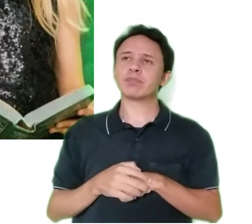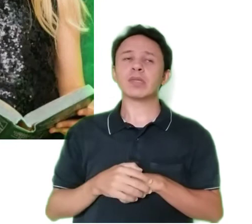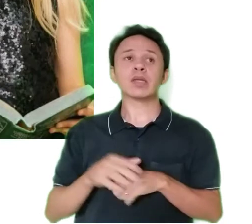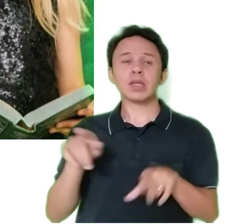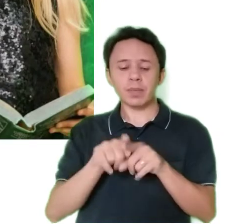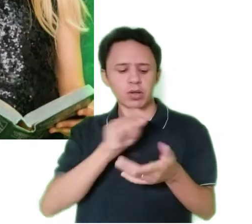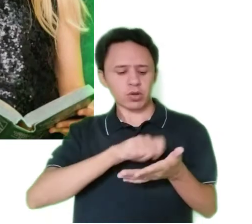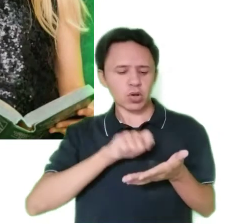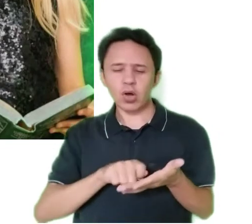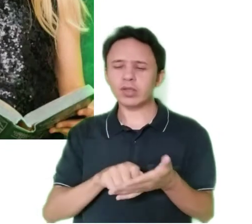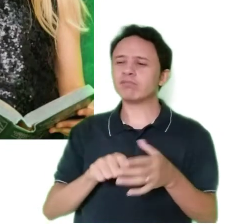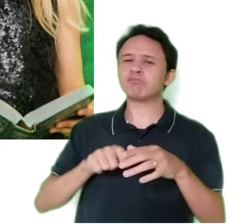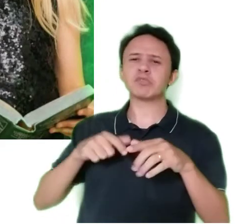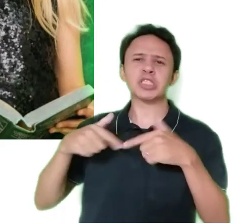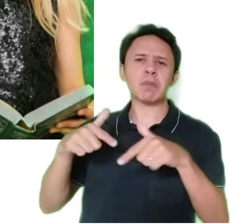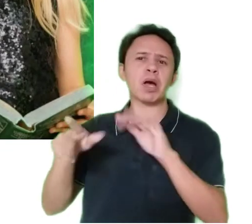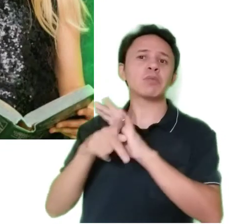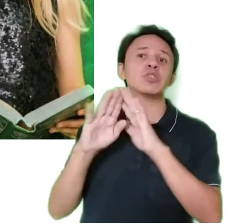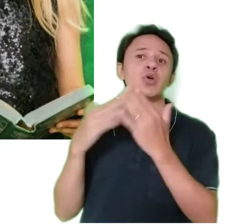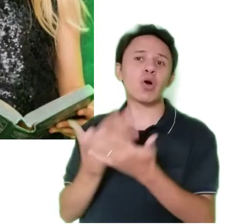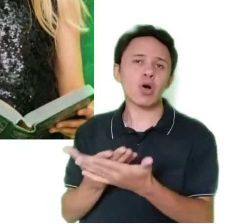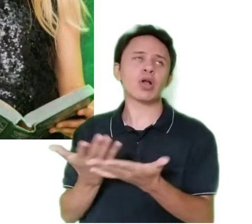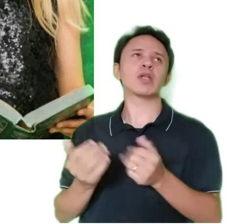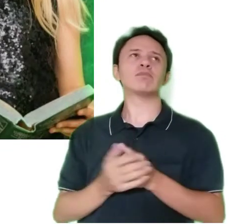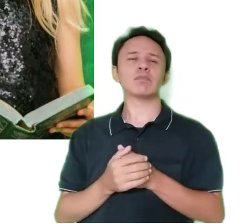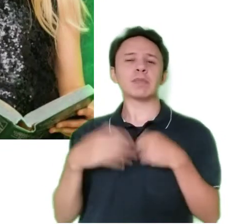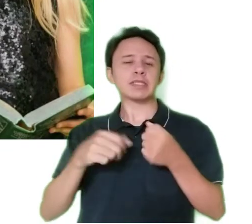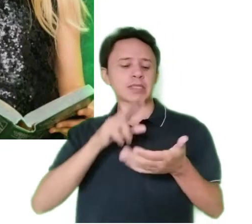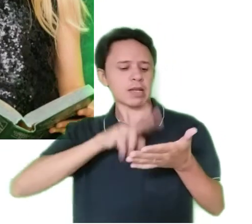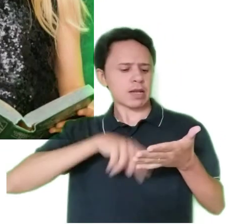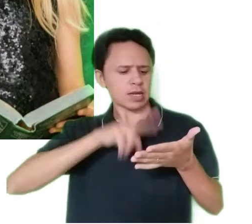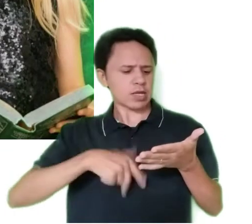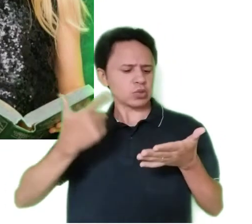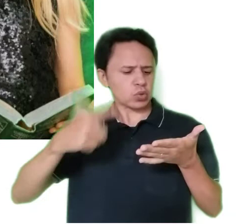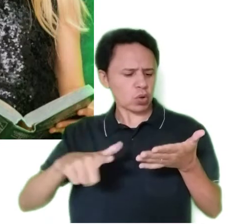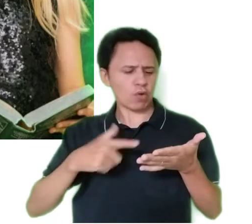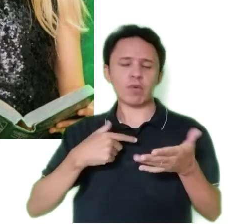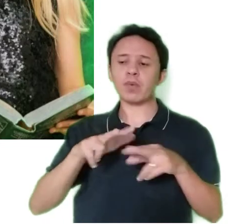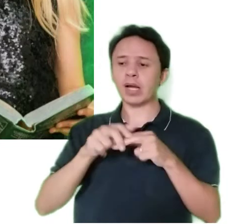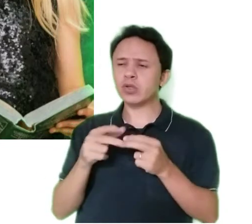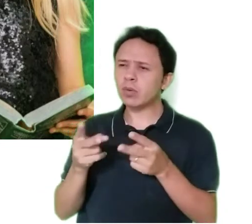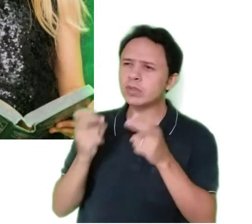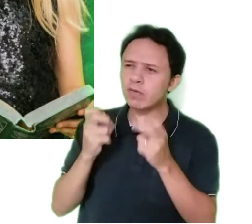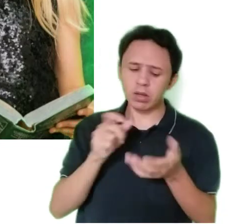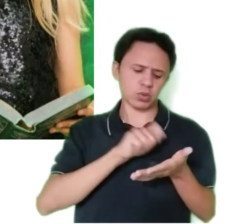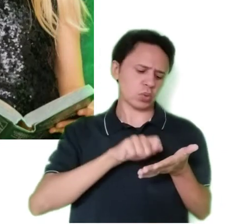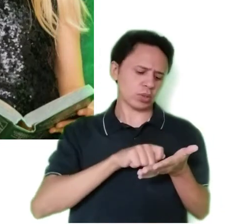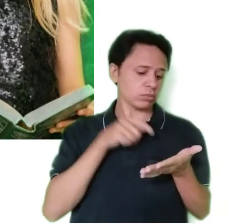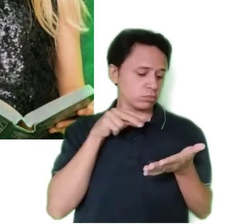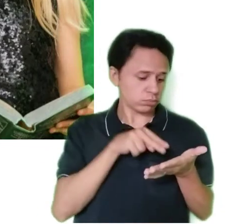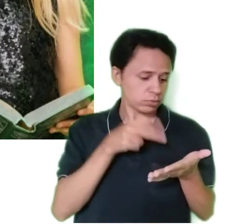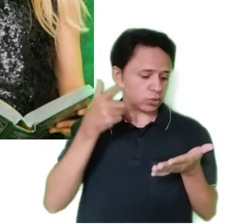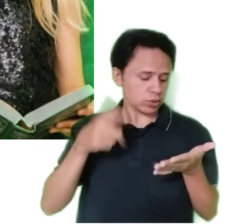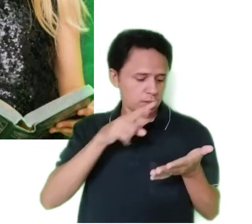nota para trabalhos escolares e, para isso, precisamos reler as observações e reunir os